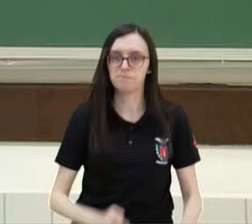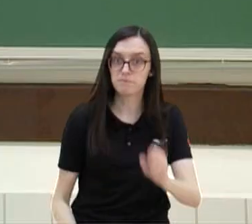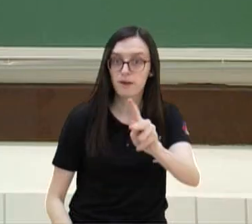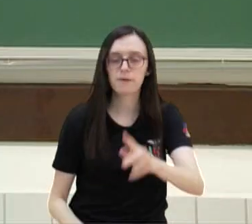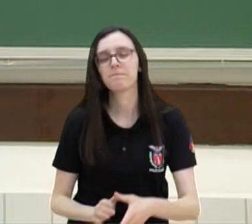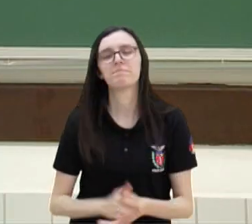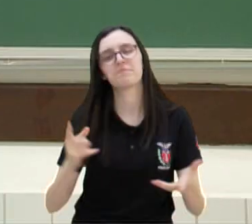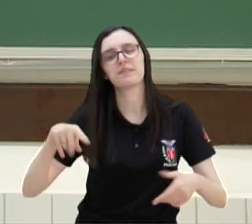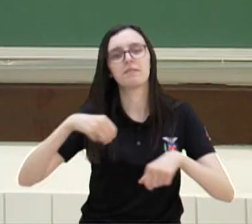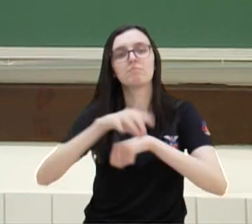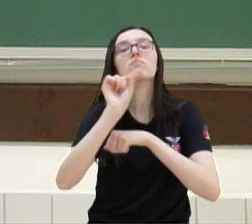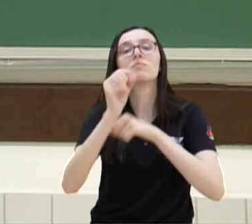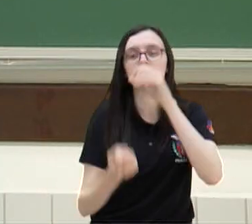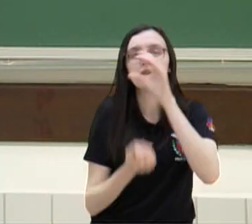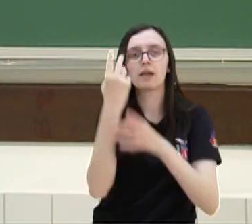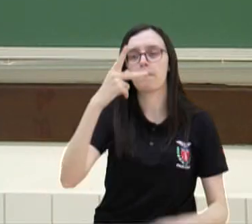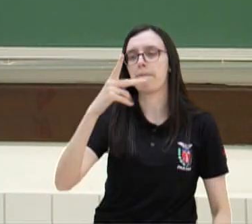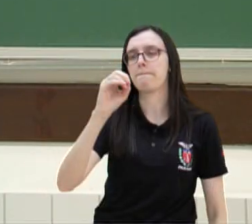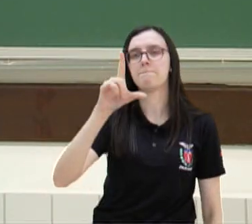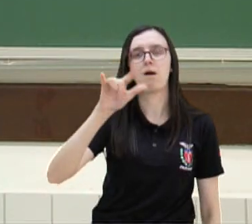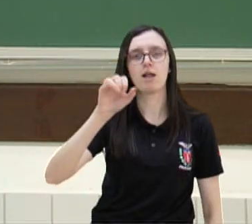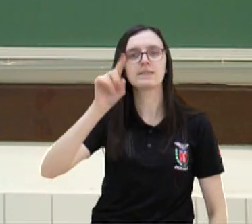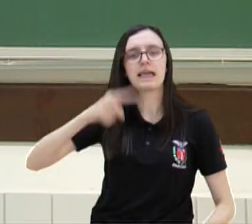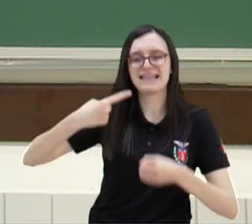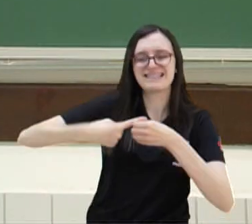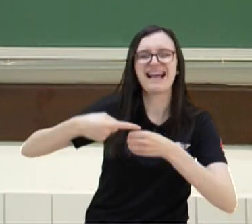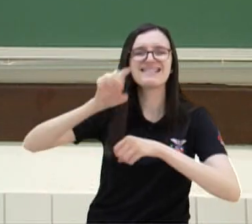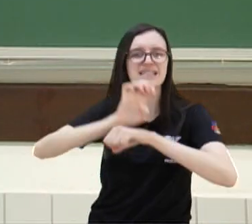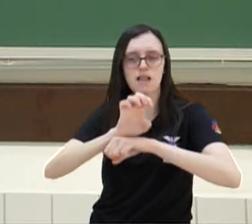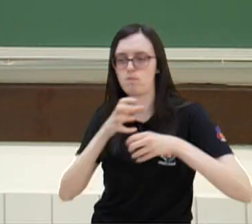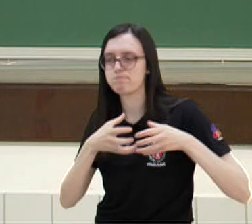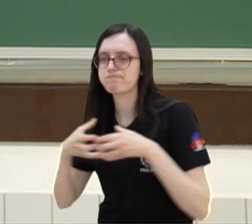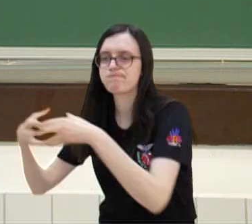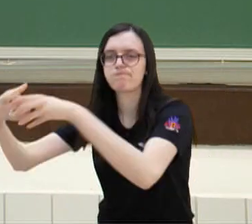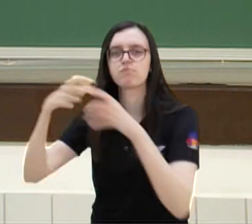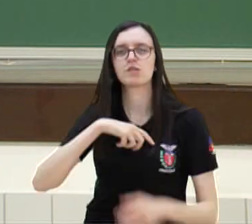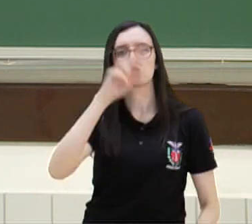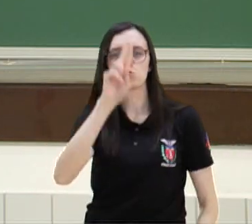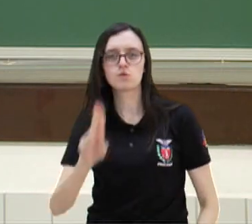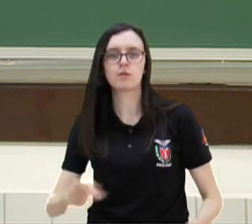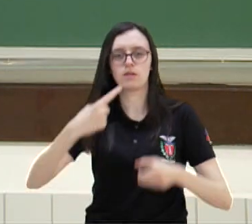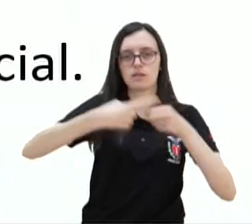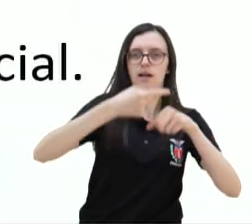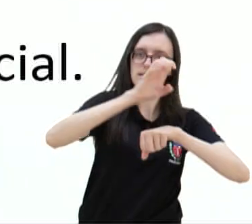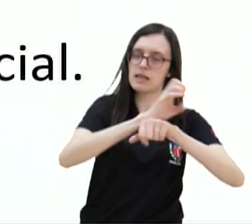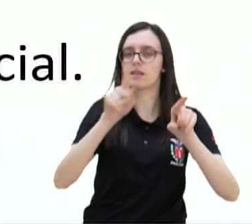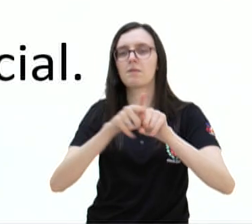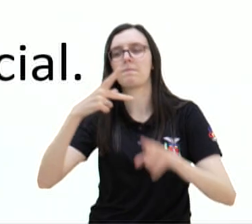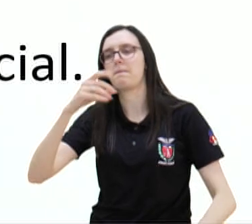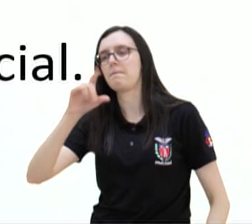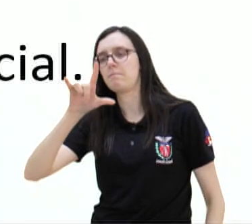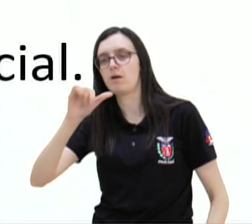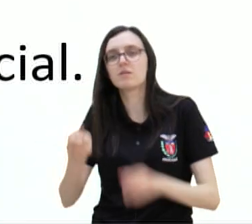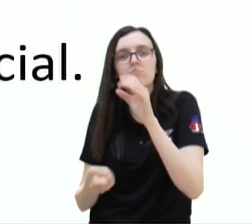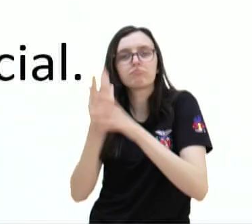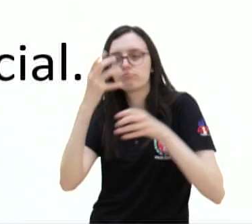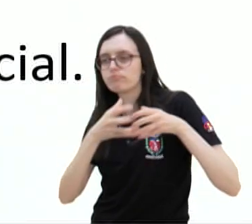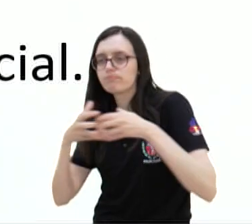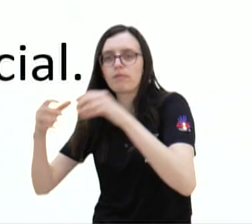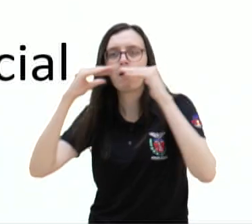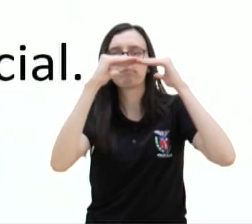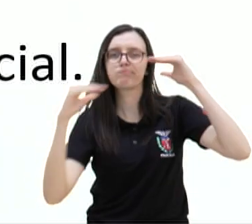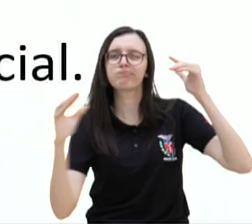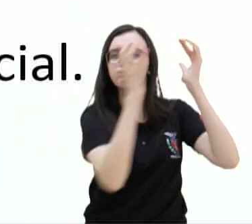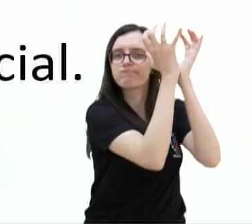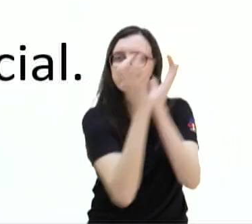ok? Então, surgimento das polis, que são a cidade-estado, então a gente tem esses dois nomes, cidade-estado e polis, surgimento das classes sociais, como eu já